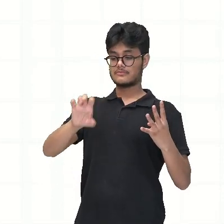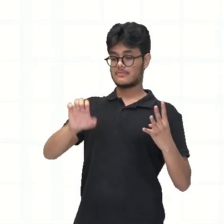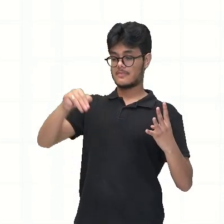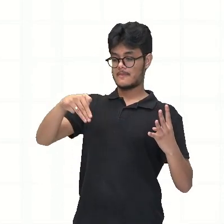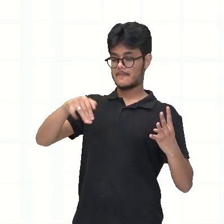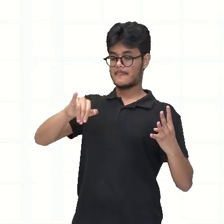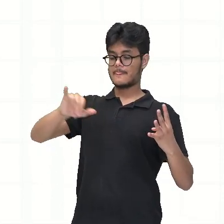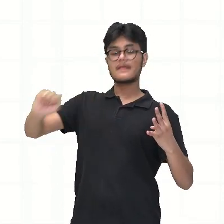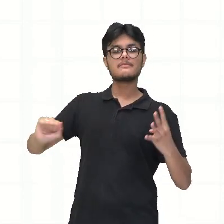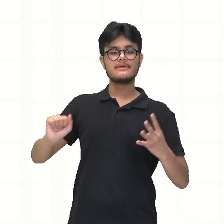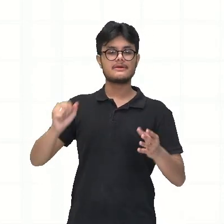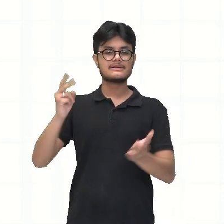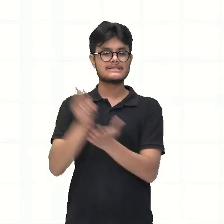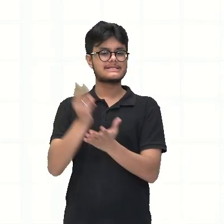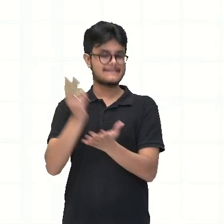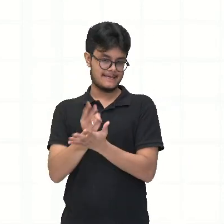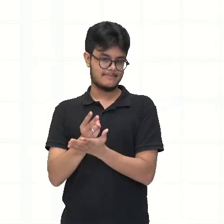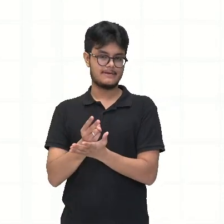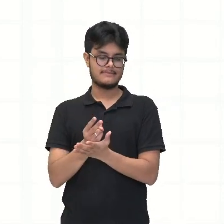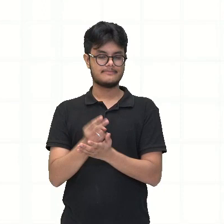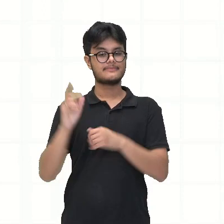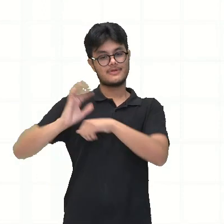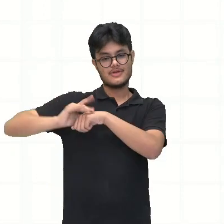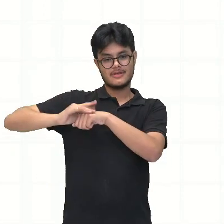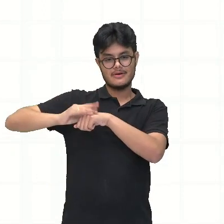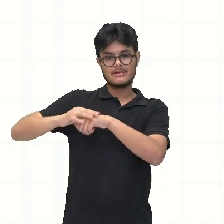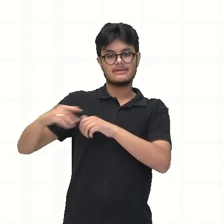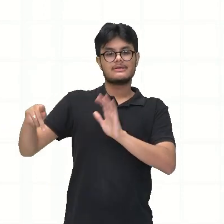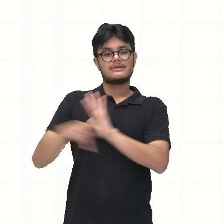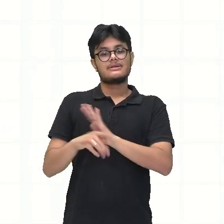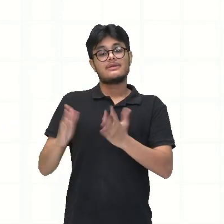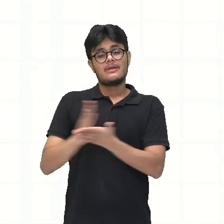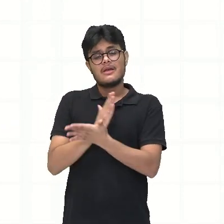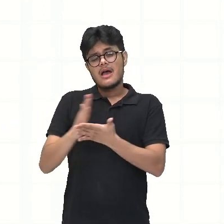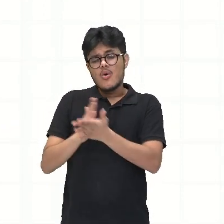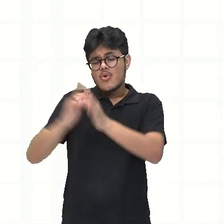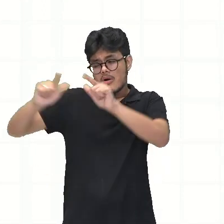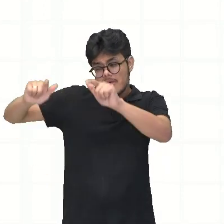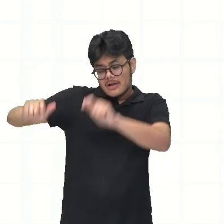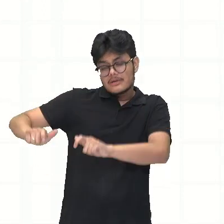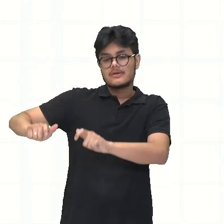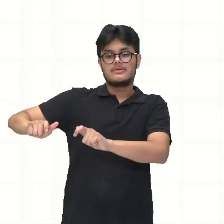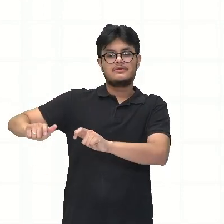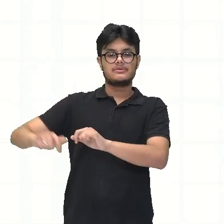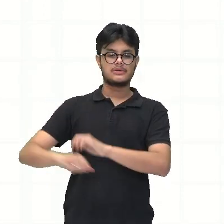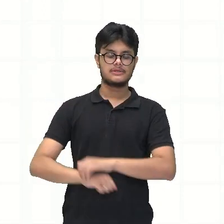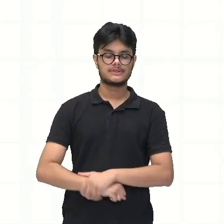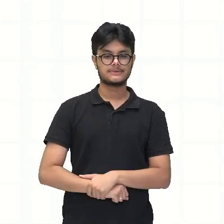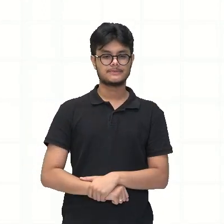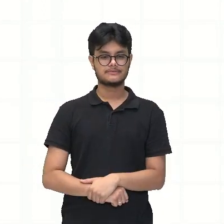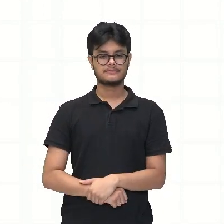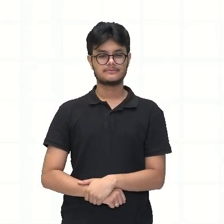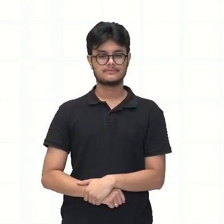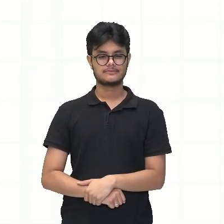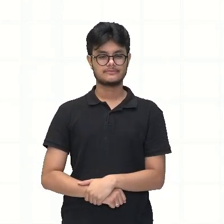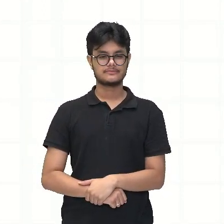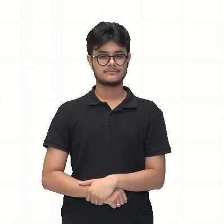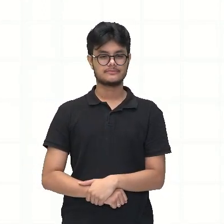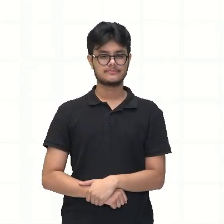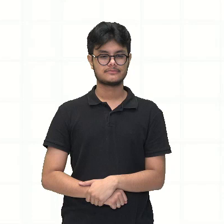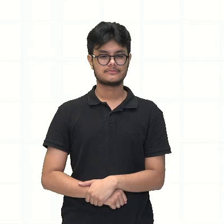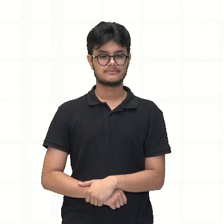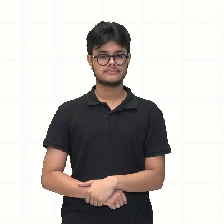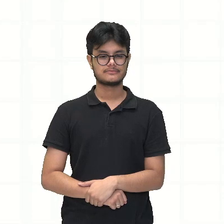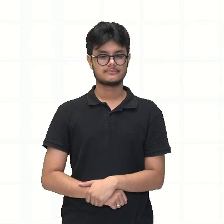com frequência e somente em determinada região, né? Então, quando a